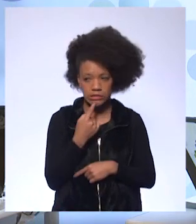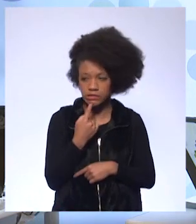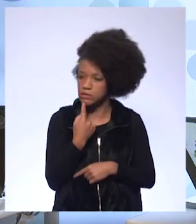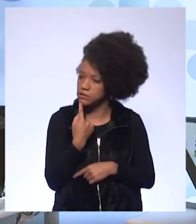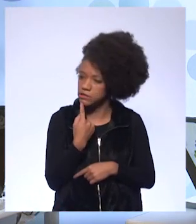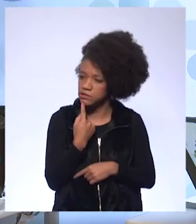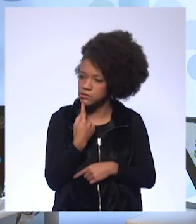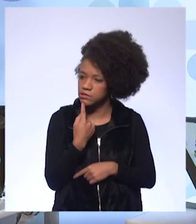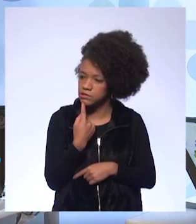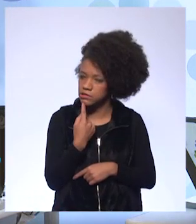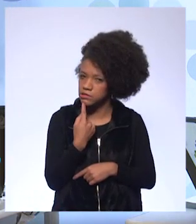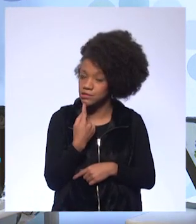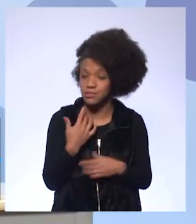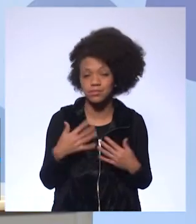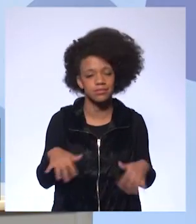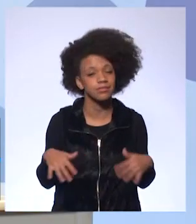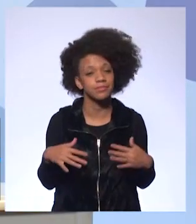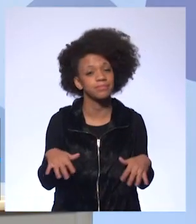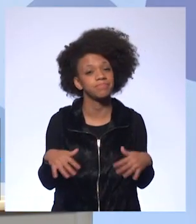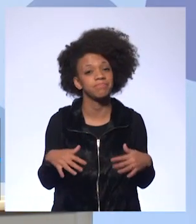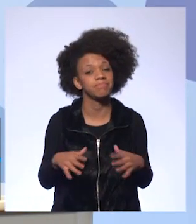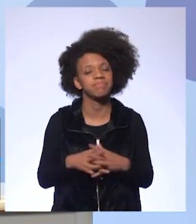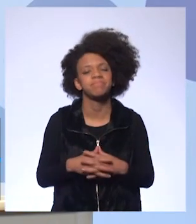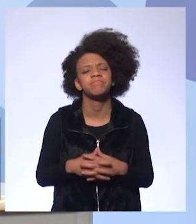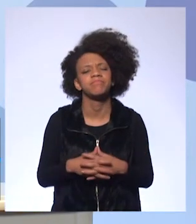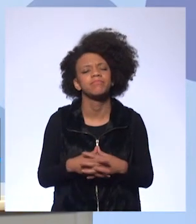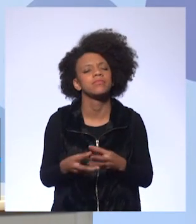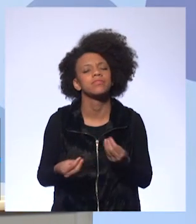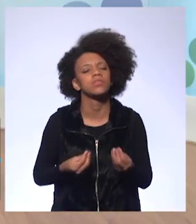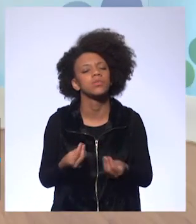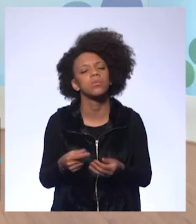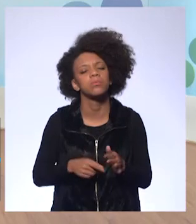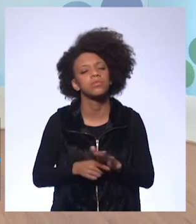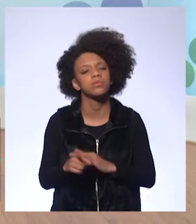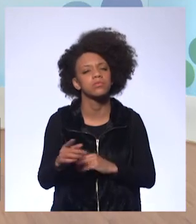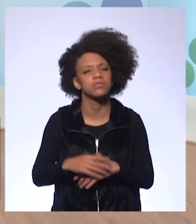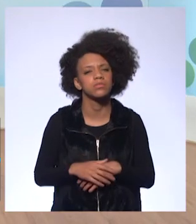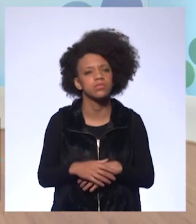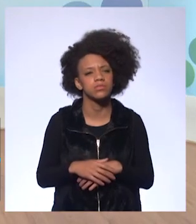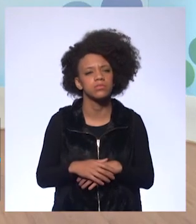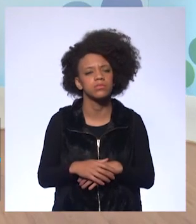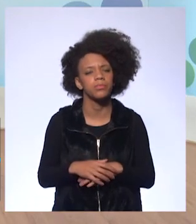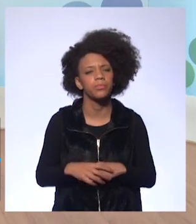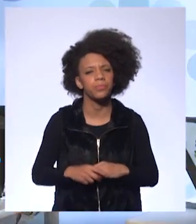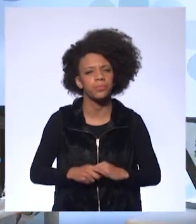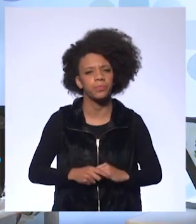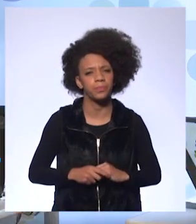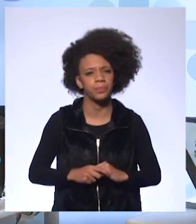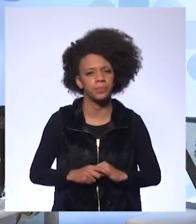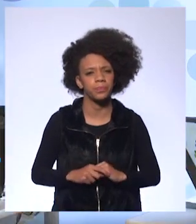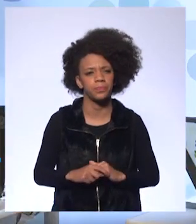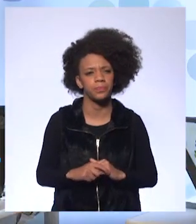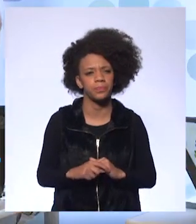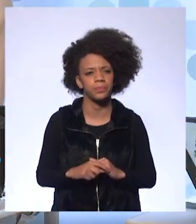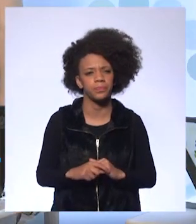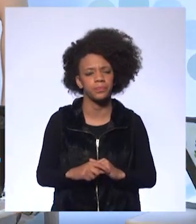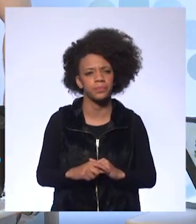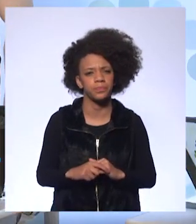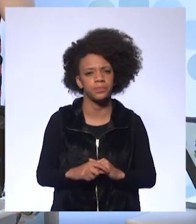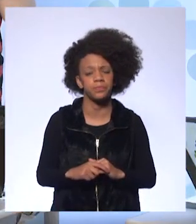ir ou my god don't como é que eu faço a pergunta wildest Dreams have a test